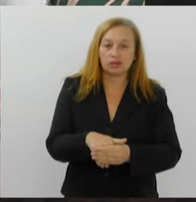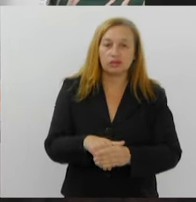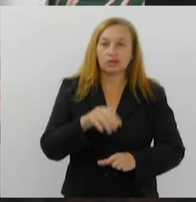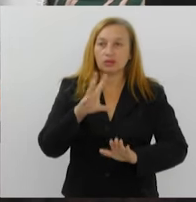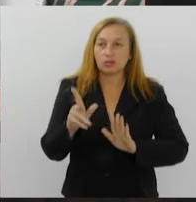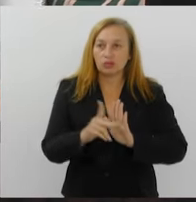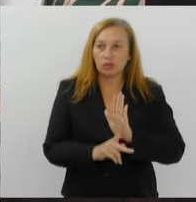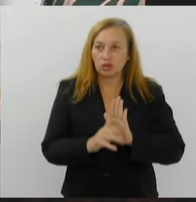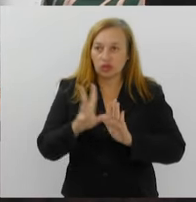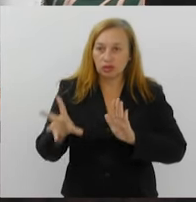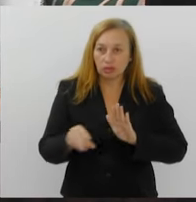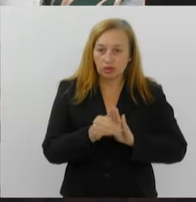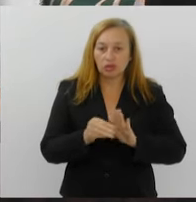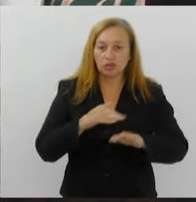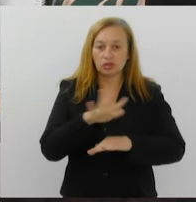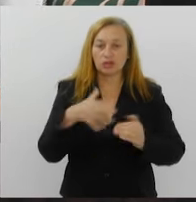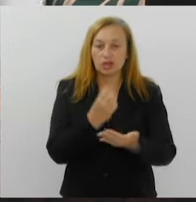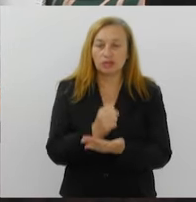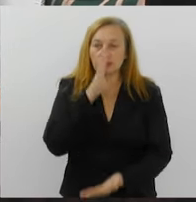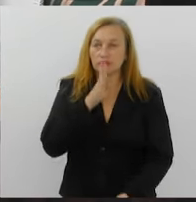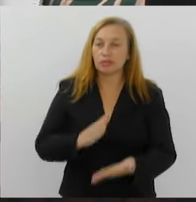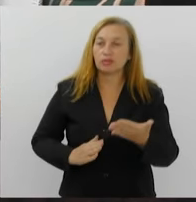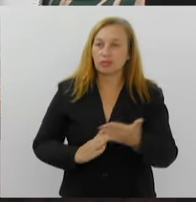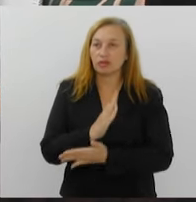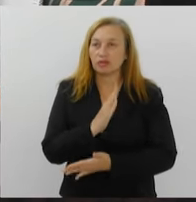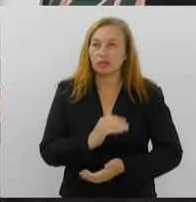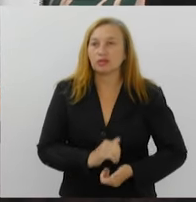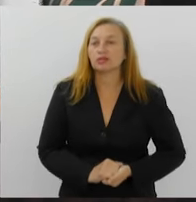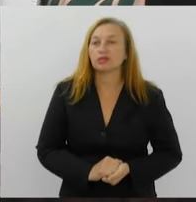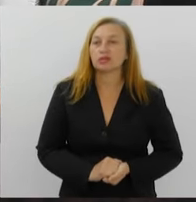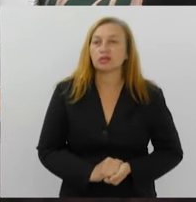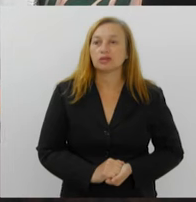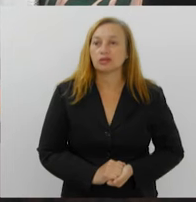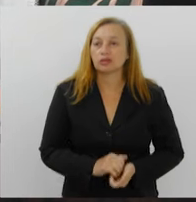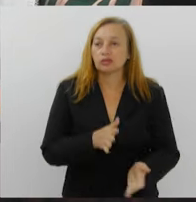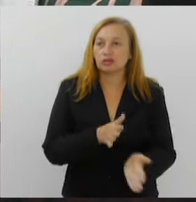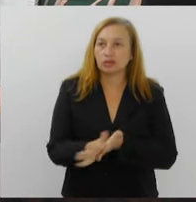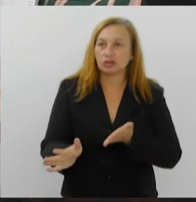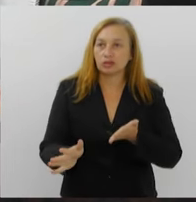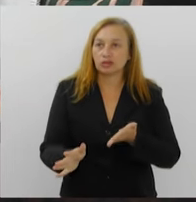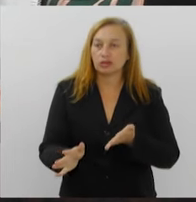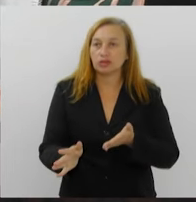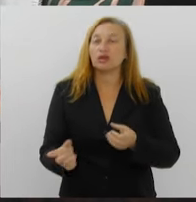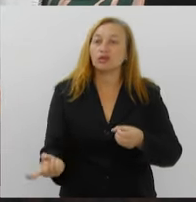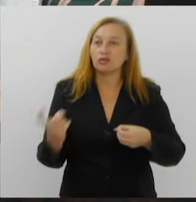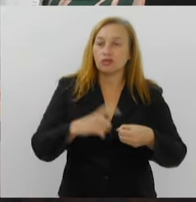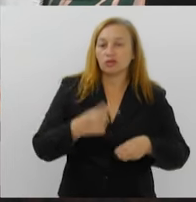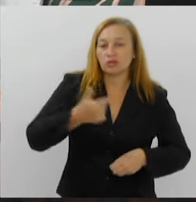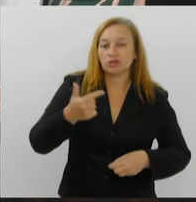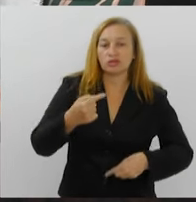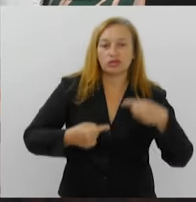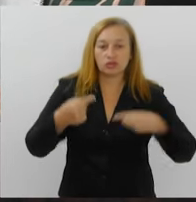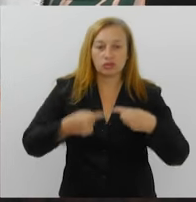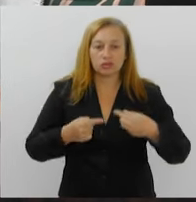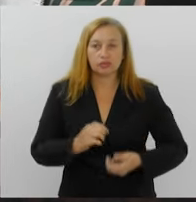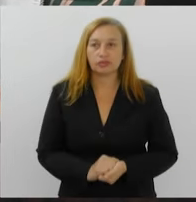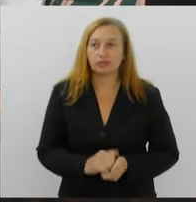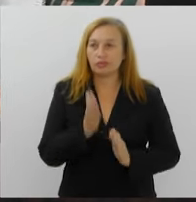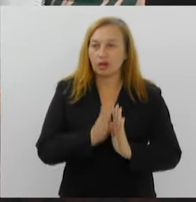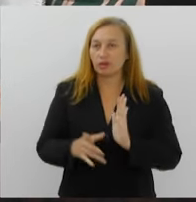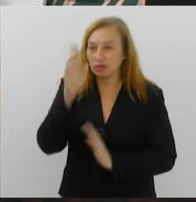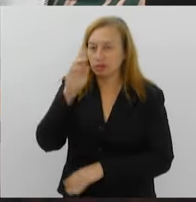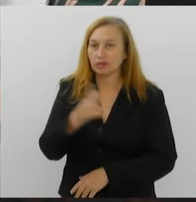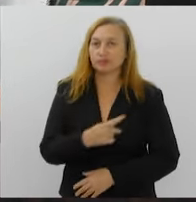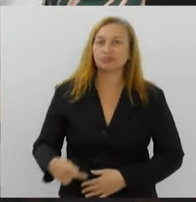projeto assim emendado. Os senhores que aprovam permaneçam como estão. Aprovado. Vai a redação do vencido para a segunda discussão. Pela ordem,